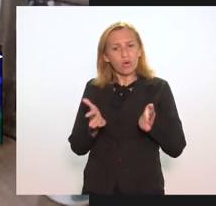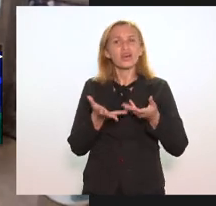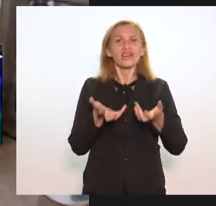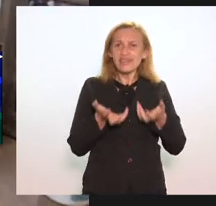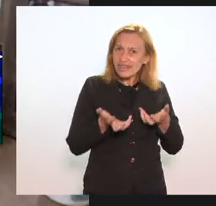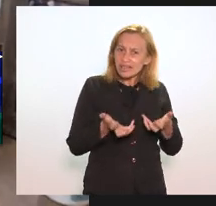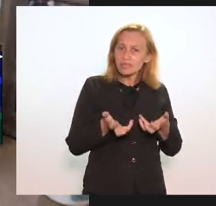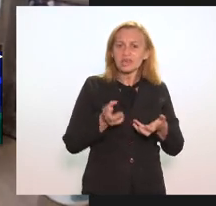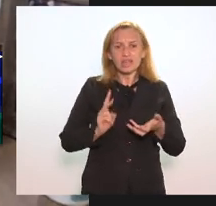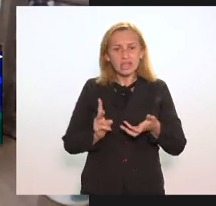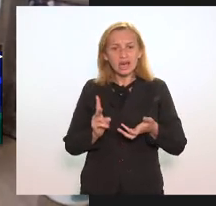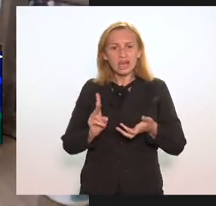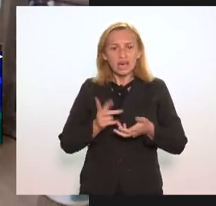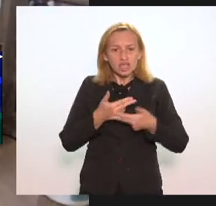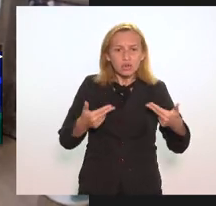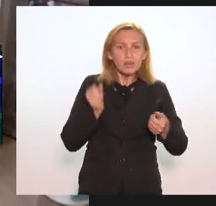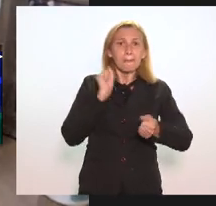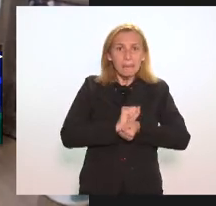queremos